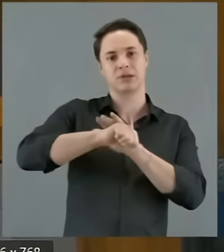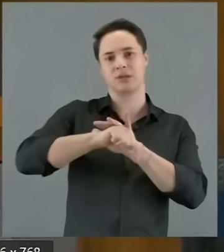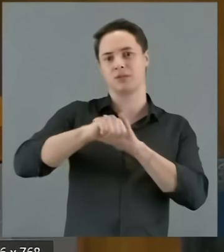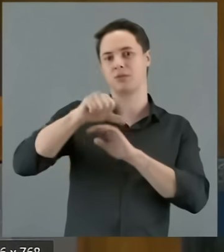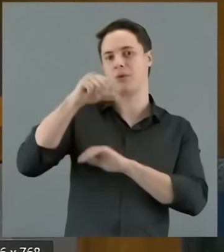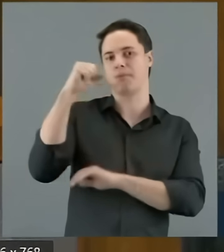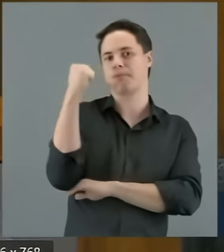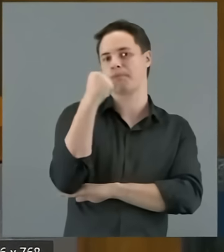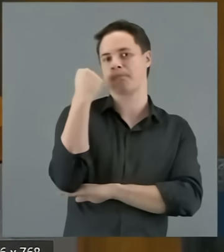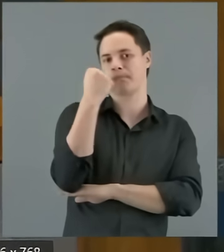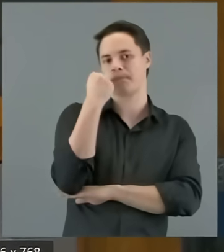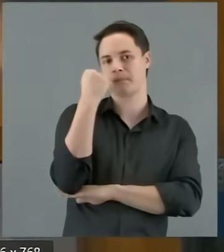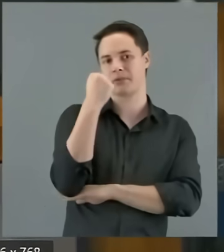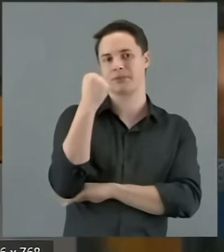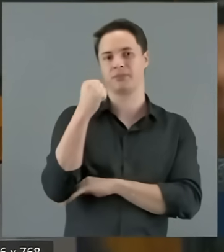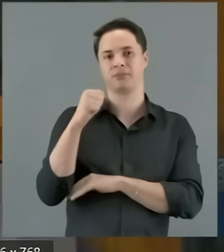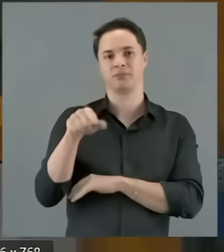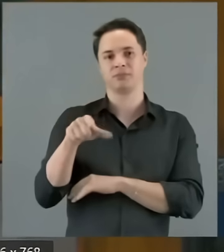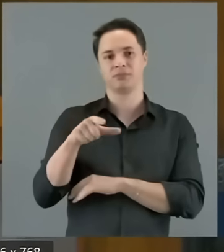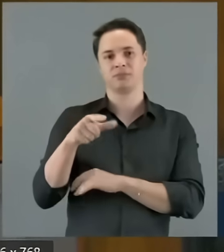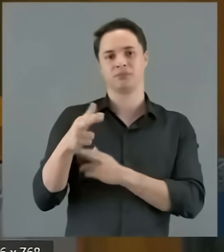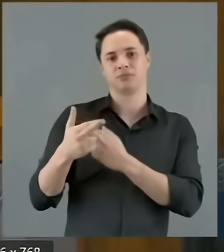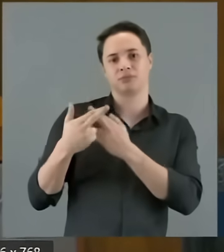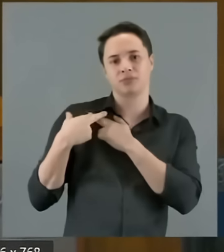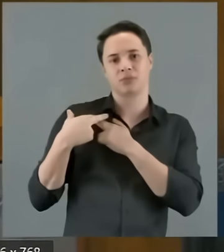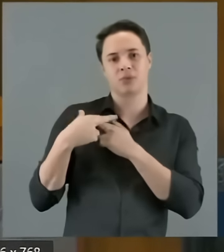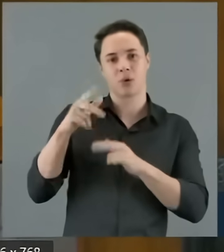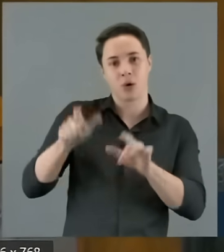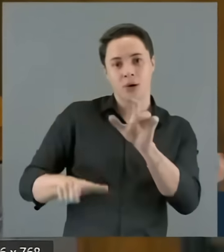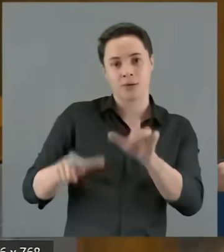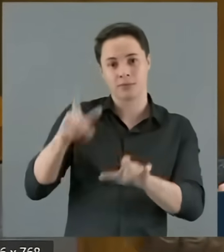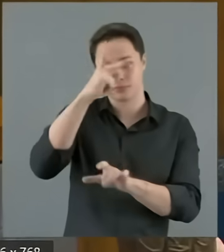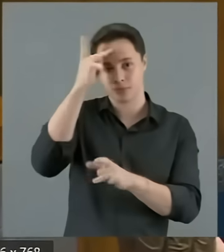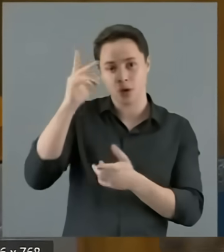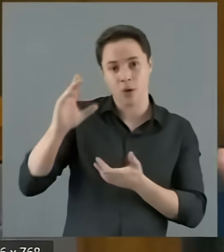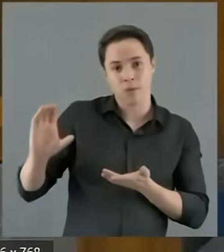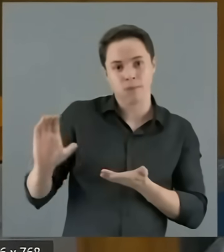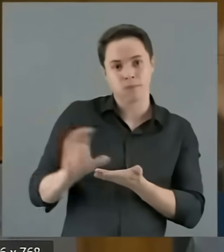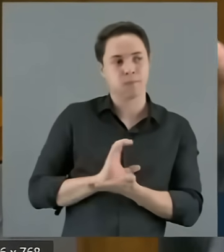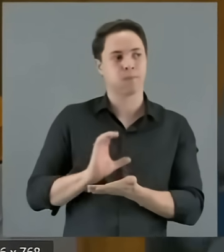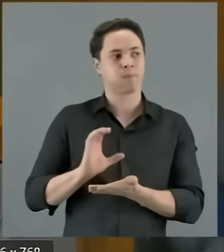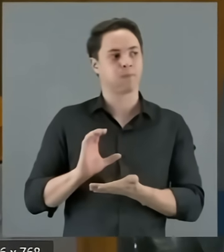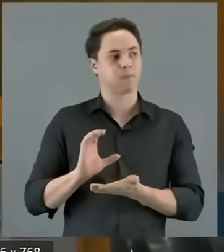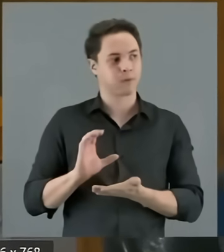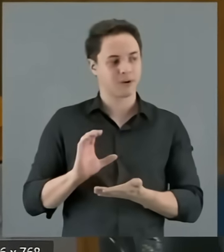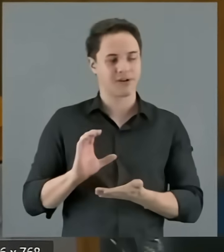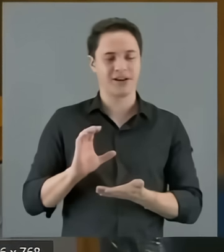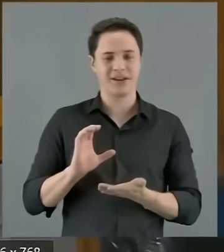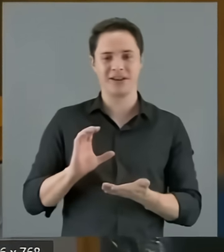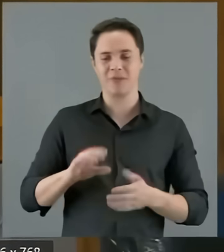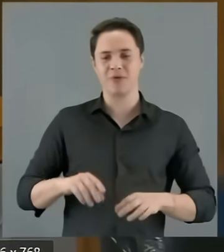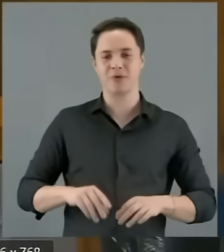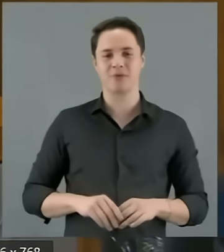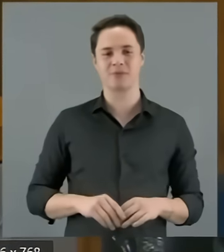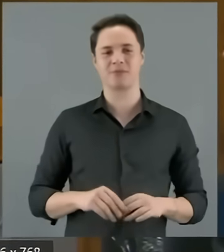e responsabilizar os que receberam os recursos. Então, é esse apelo que faço aos meus pares e